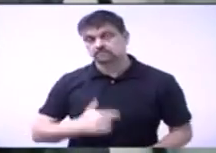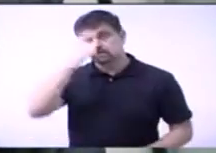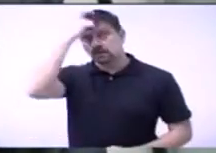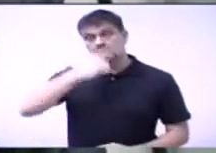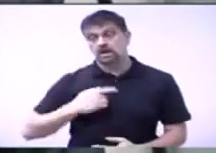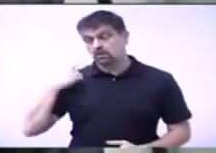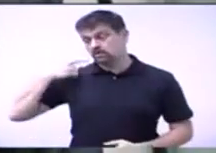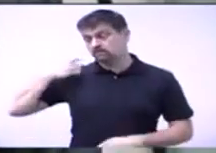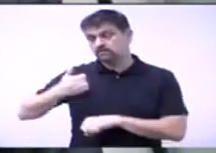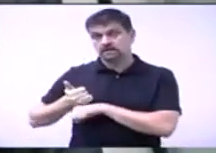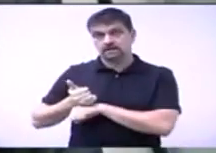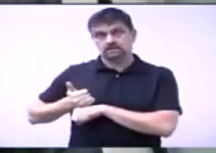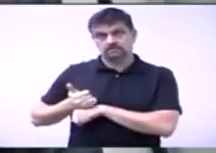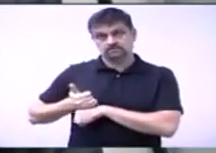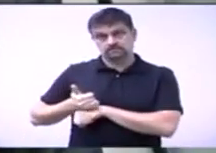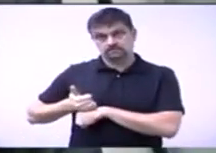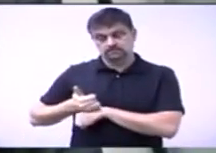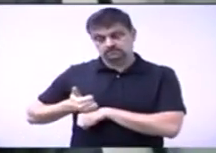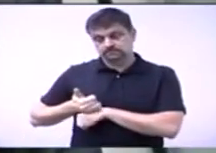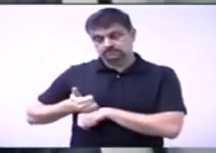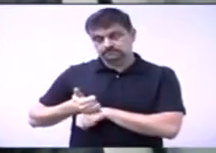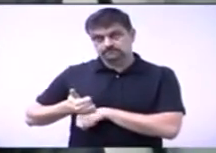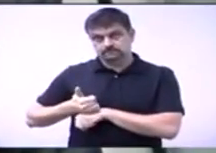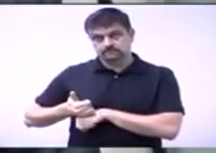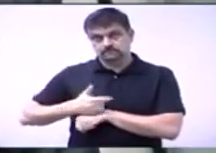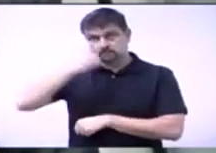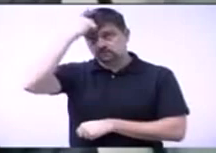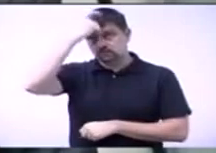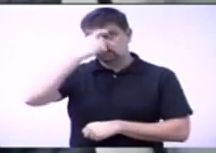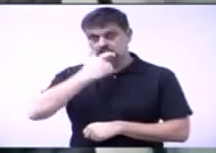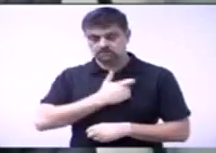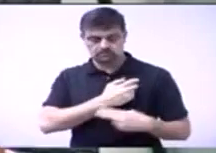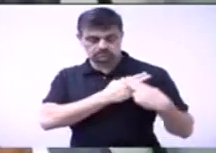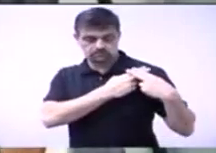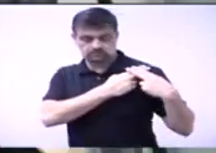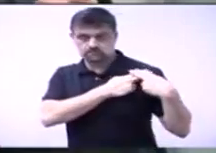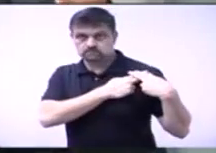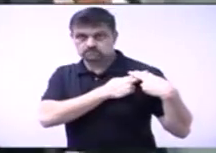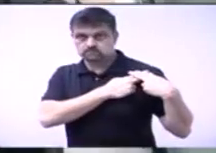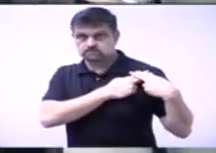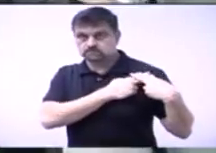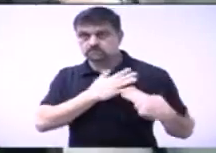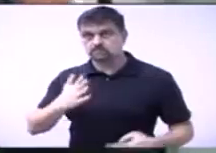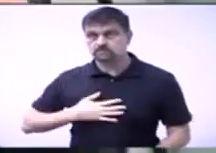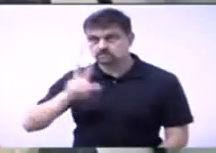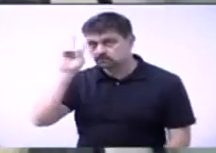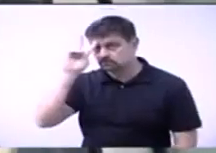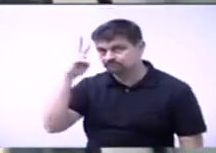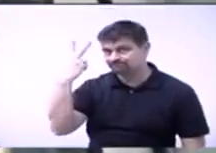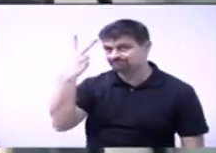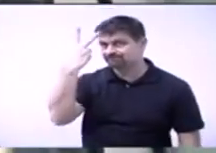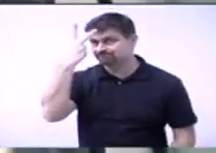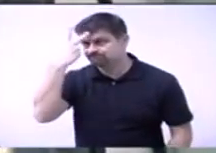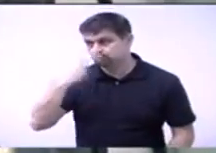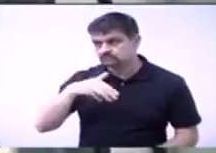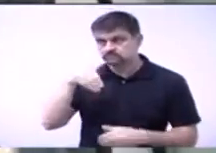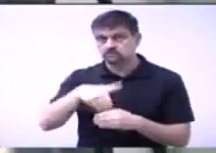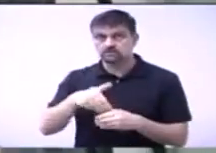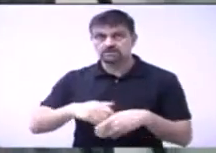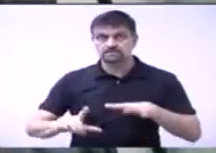como advogado que sou, eu tenho a hombridade de rever o meu posicionamento dado na